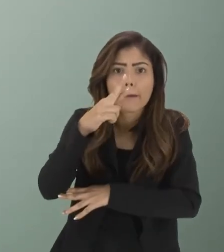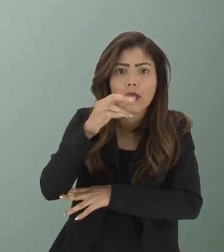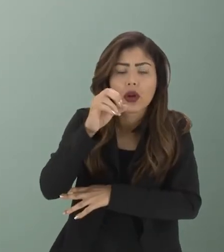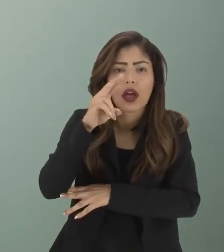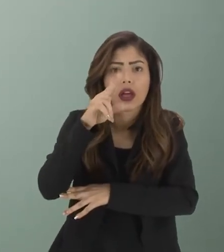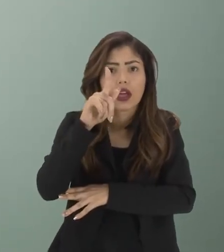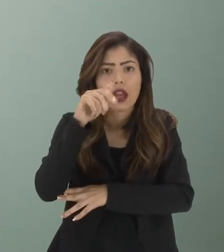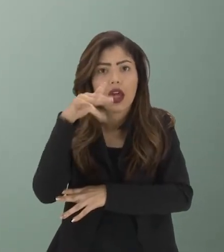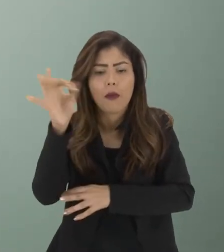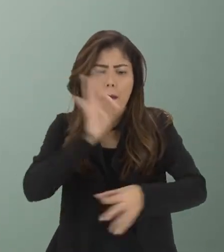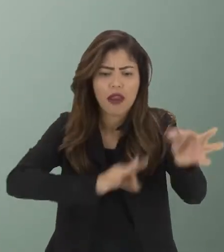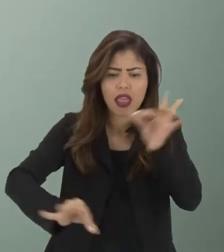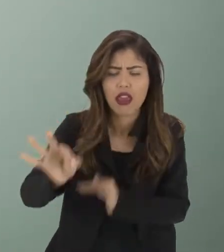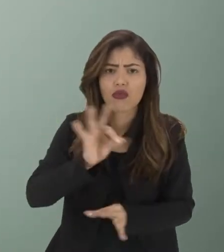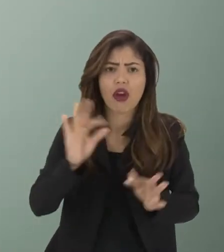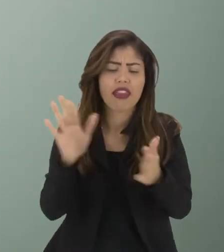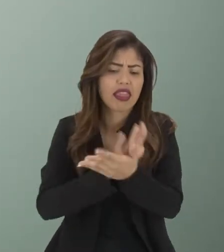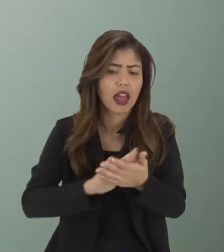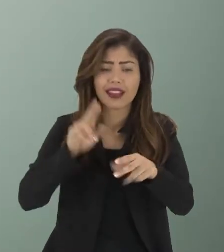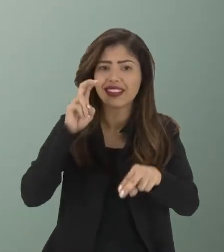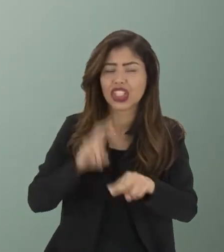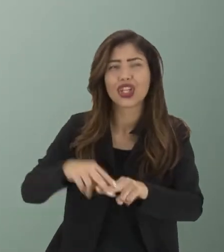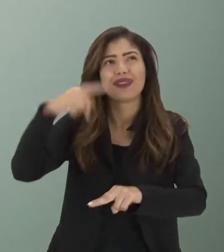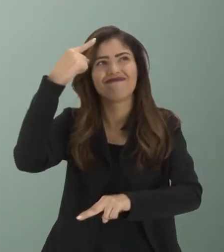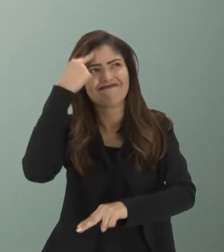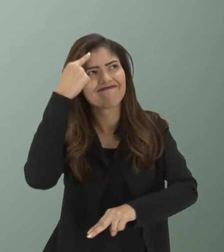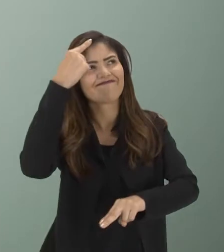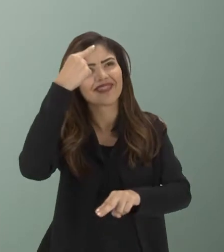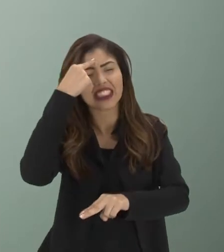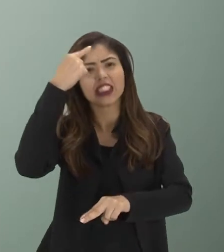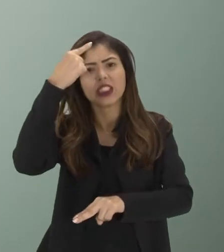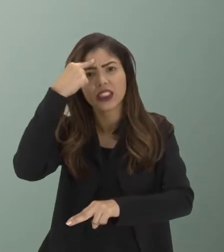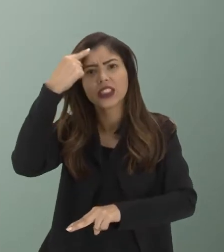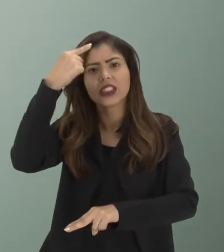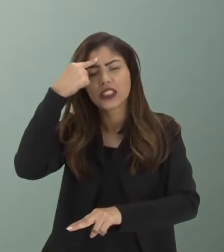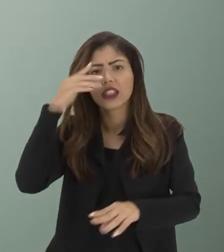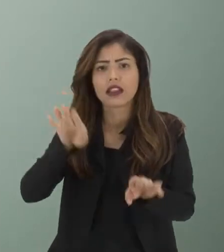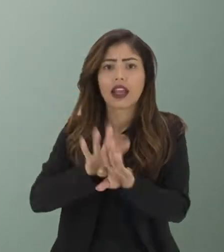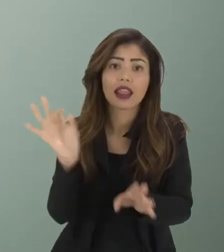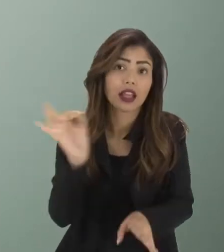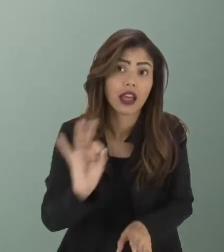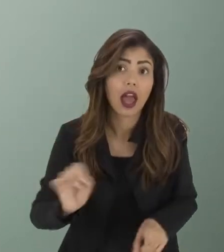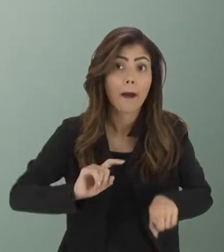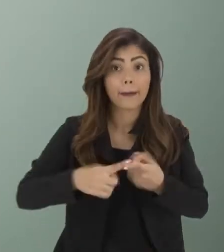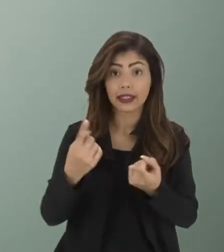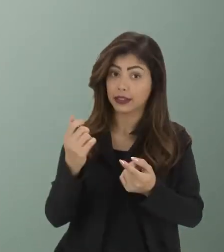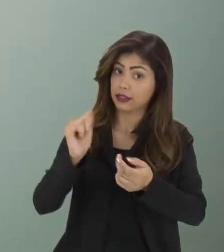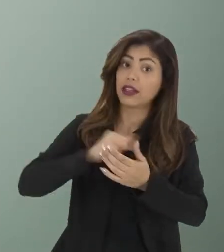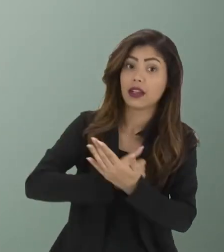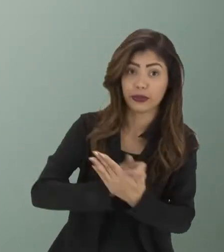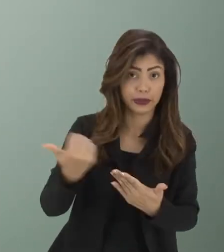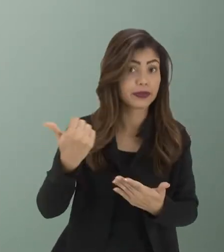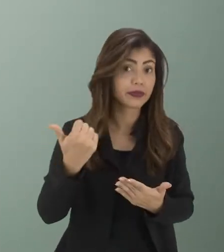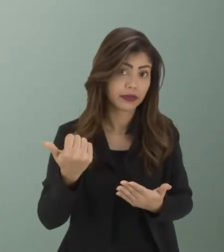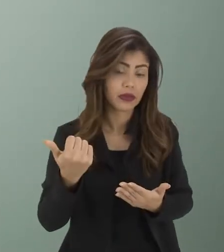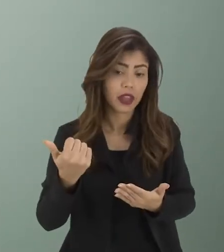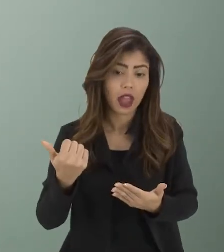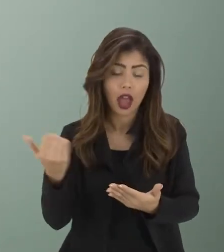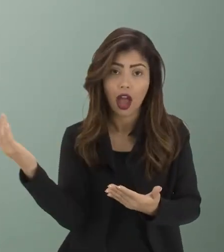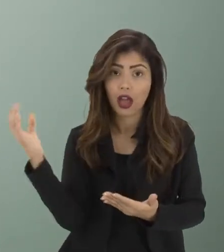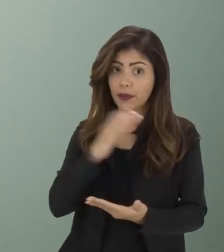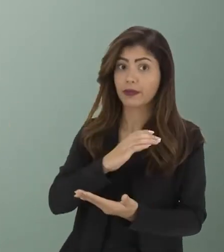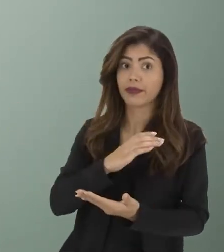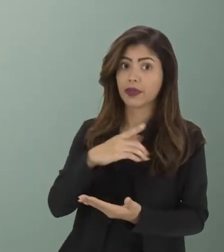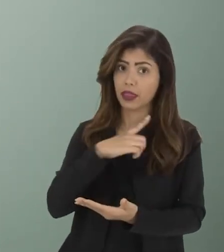você não planejou, você não sentou para calcular isso, aquilo. São ações que de repente